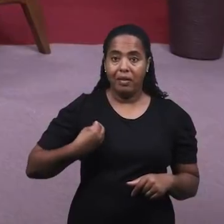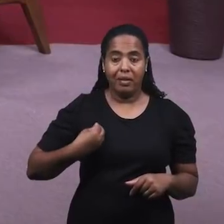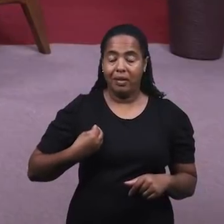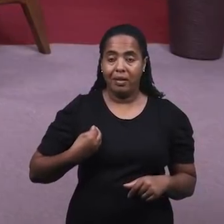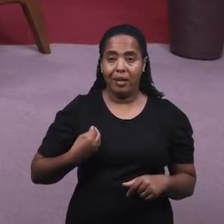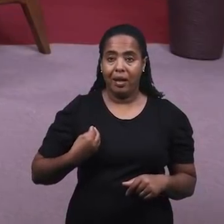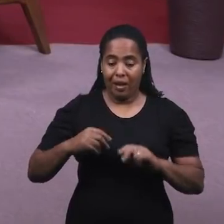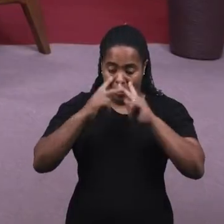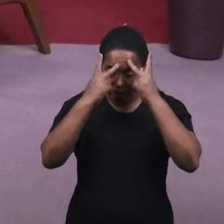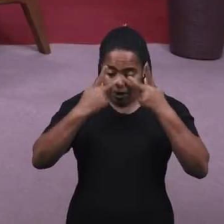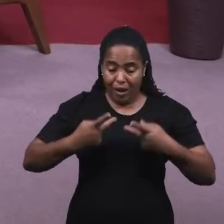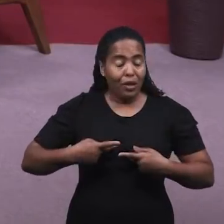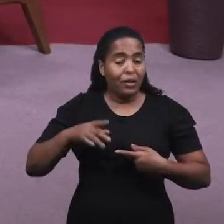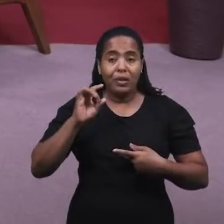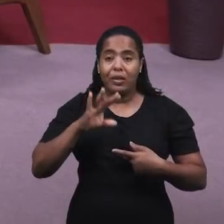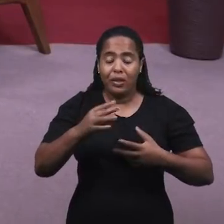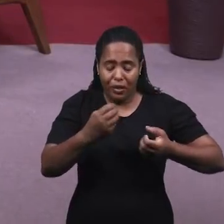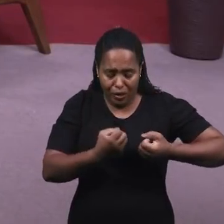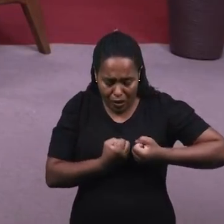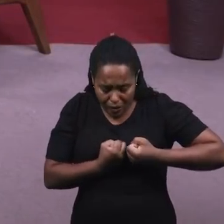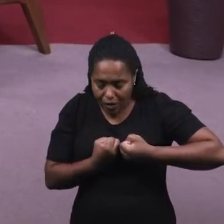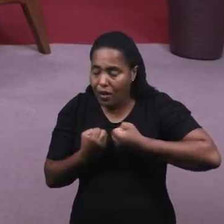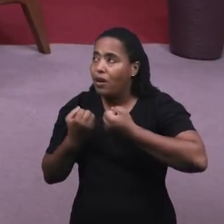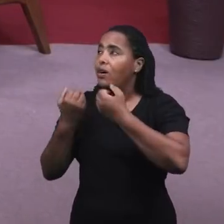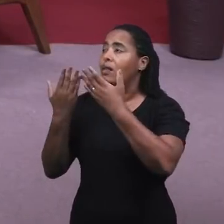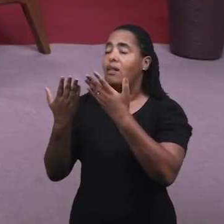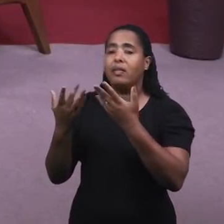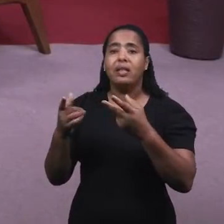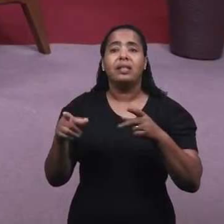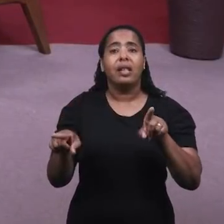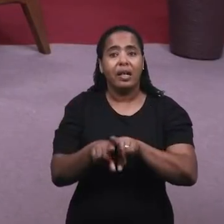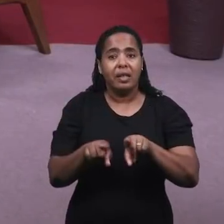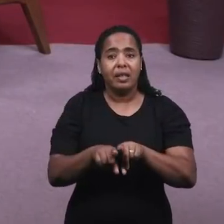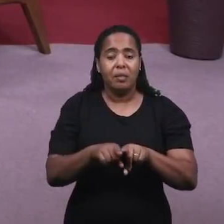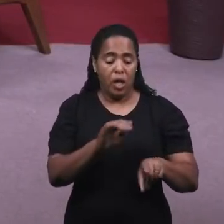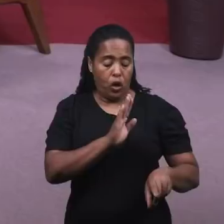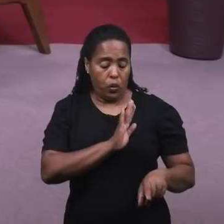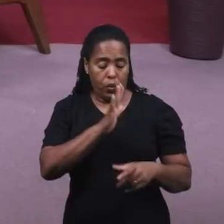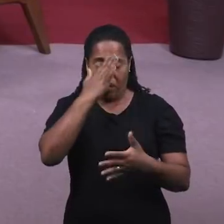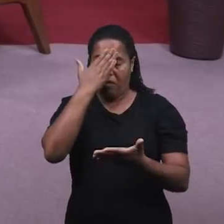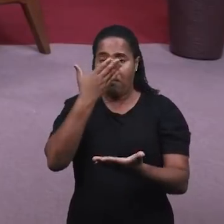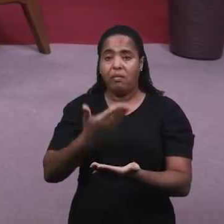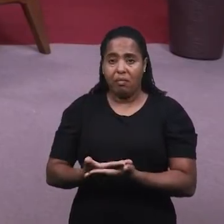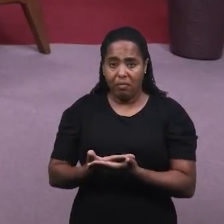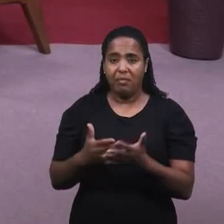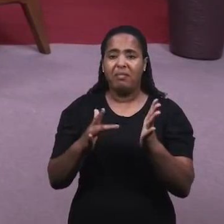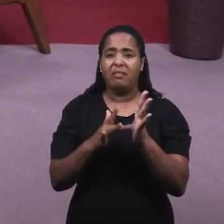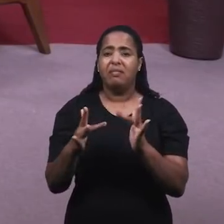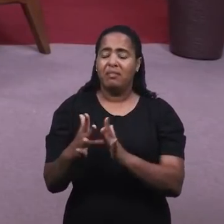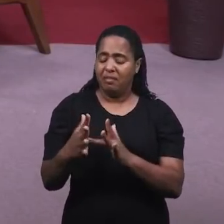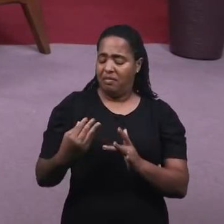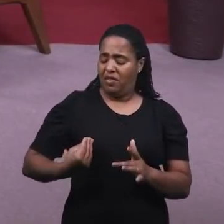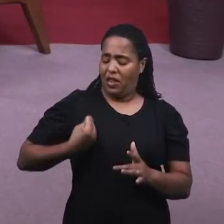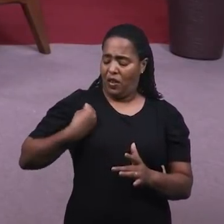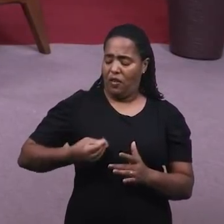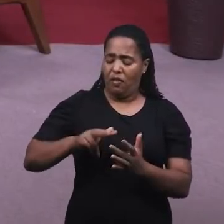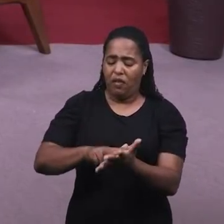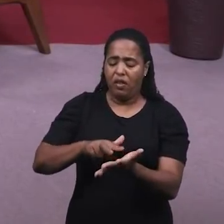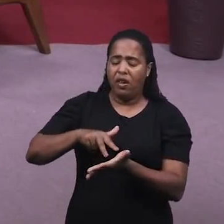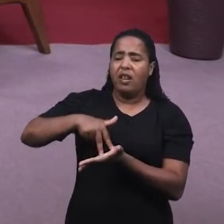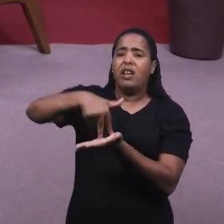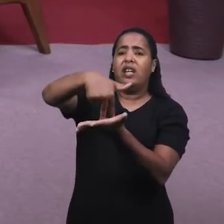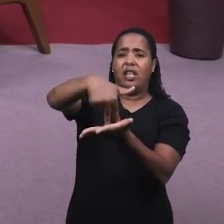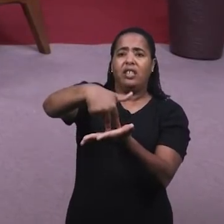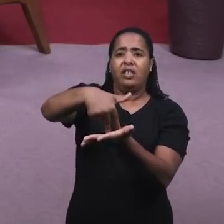isso: confessar e crer no seu coração que Jesus está vivo,